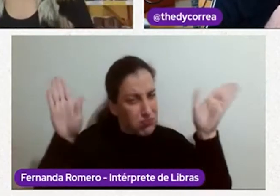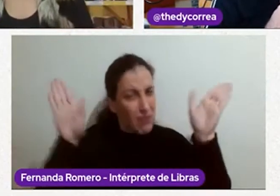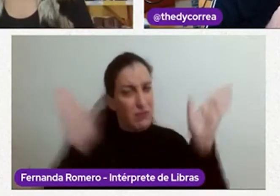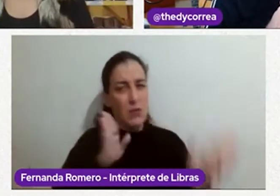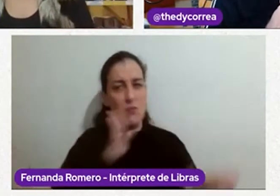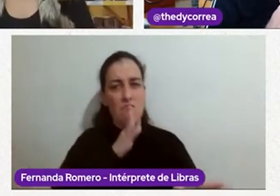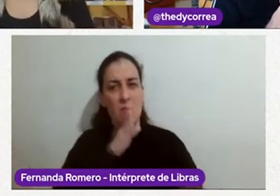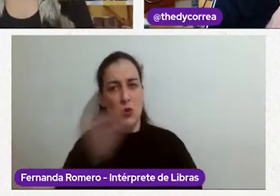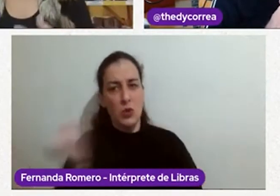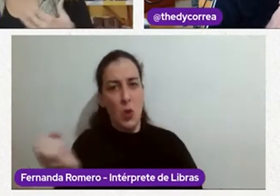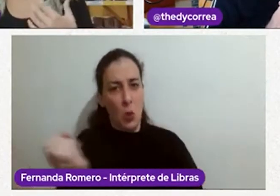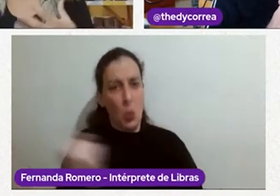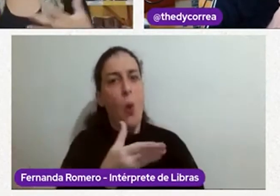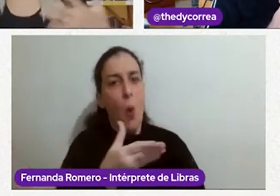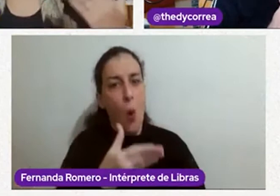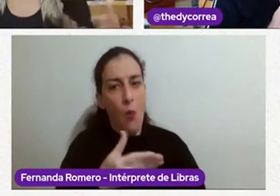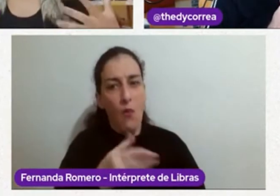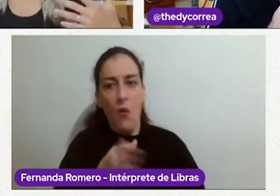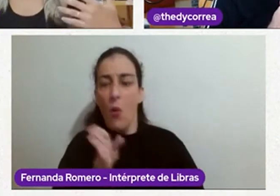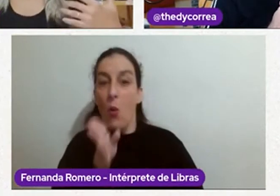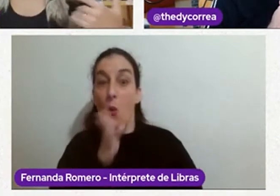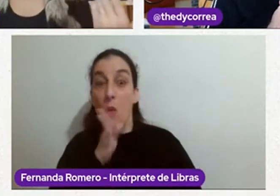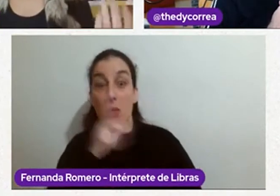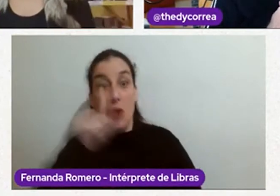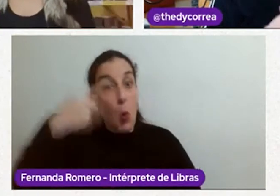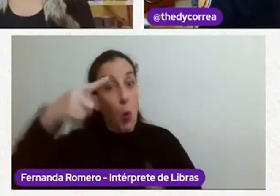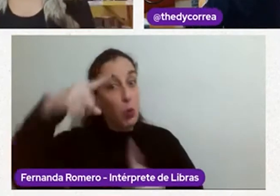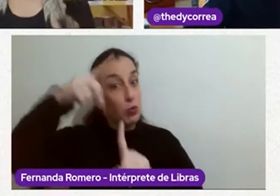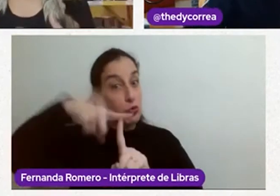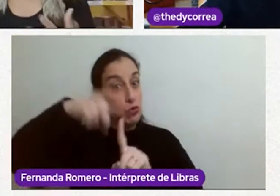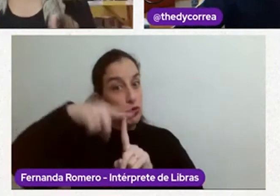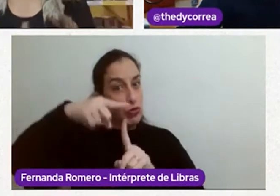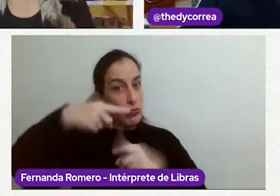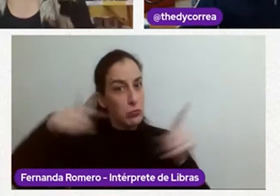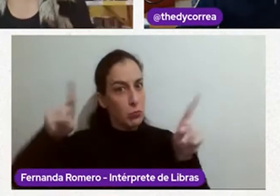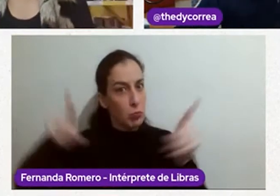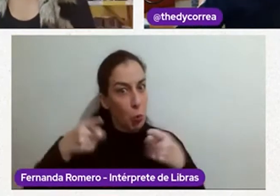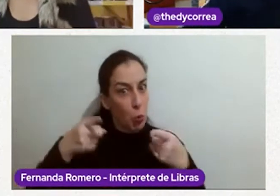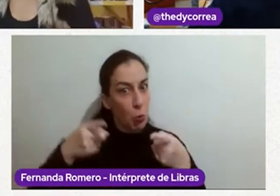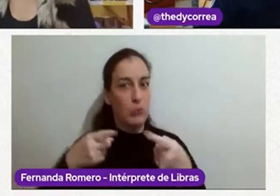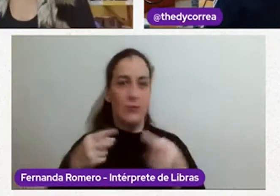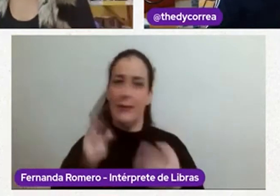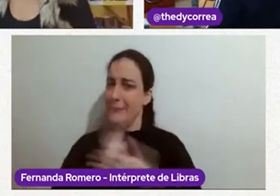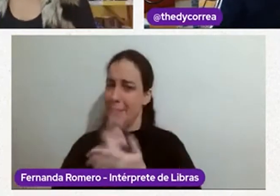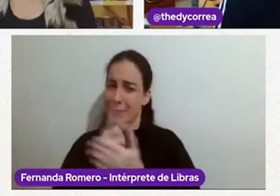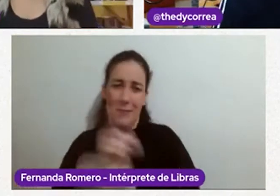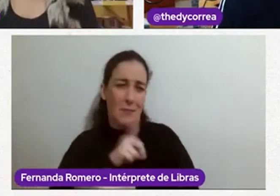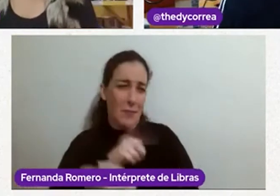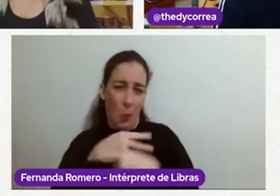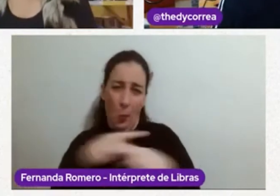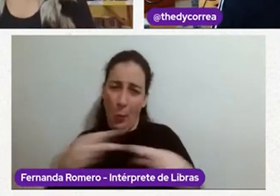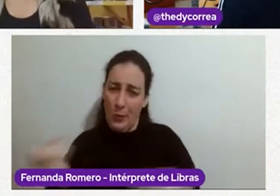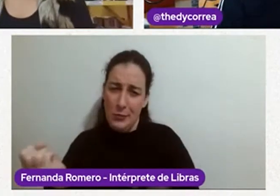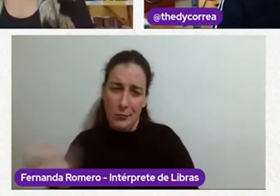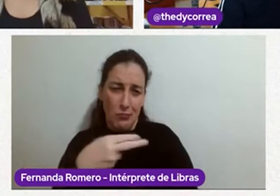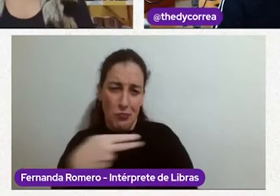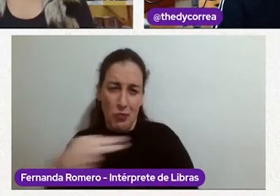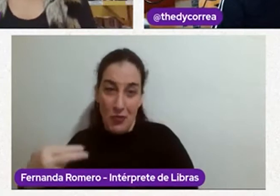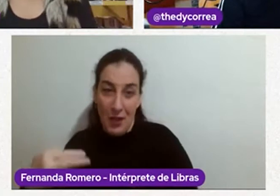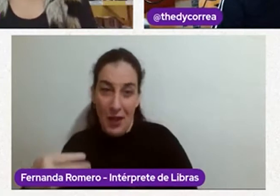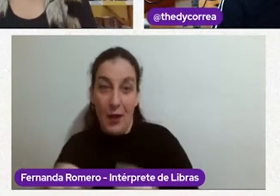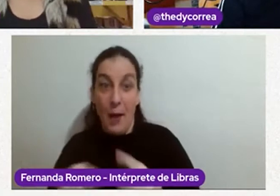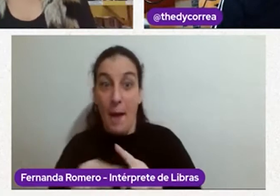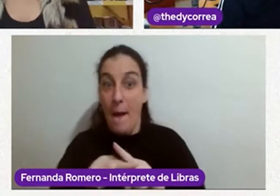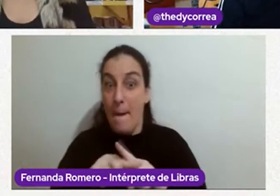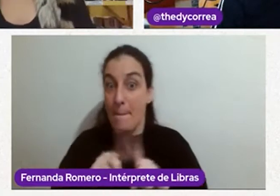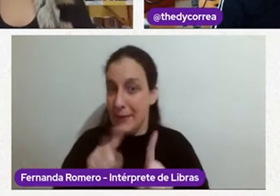novas, né? Conhecer outros estilos, artistas, enfim, tá sempre surgindo coisas bacanas, né? Mas,